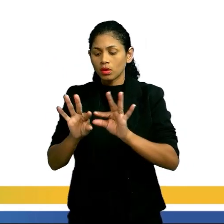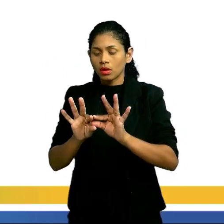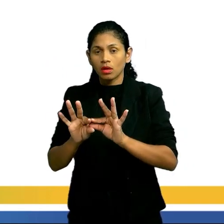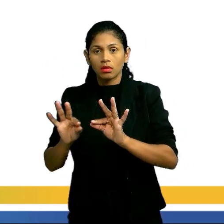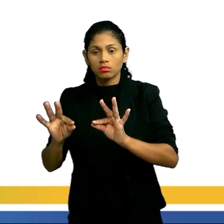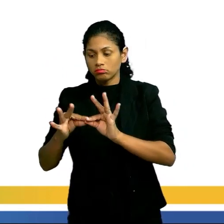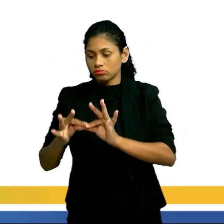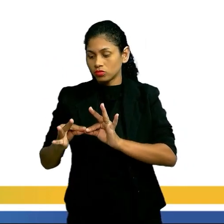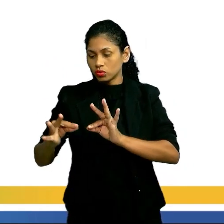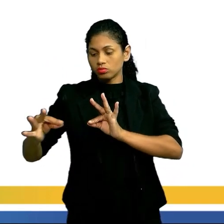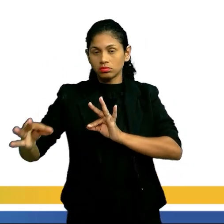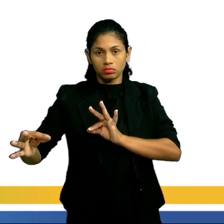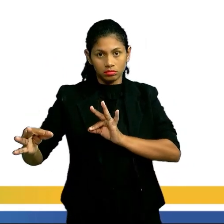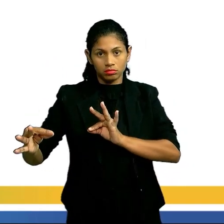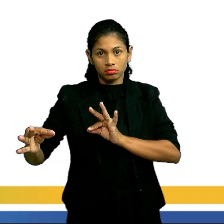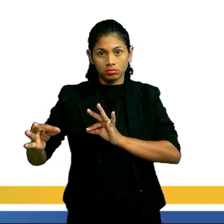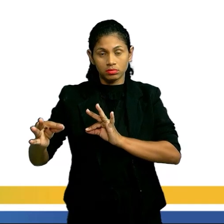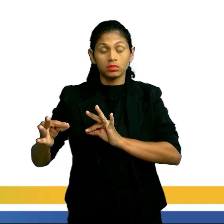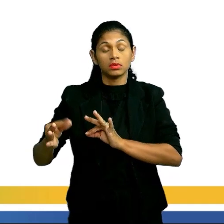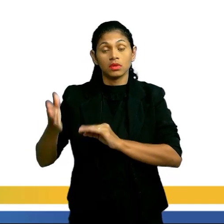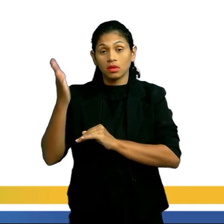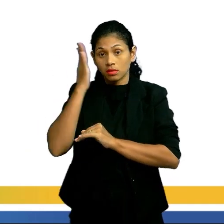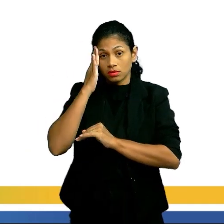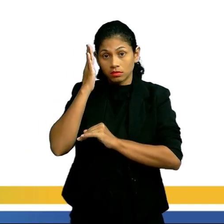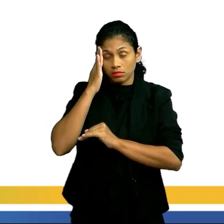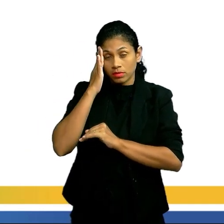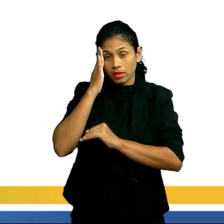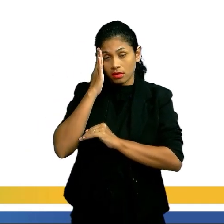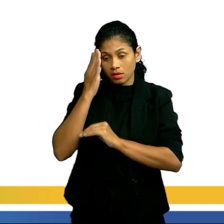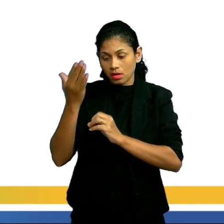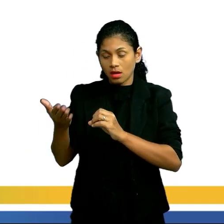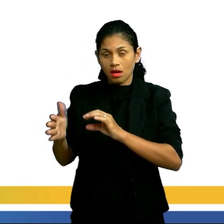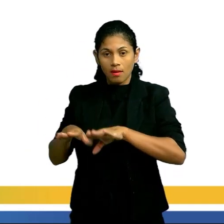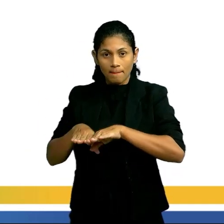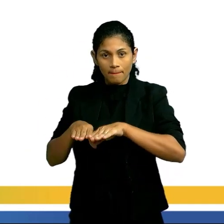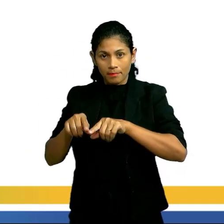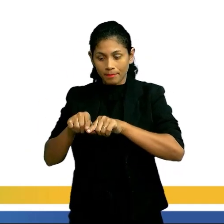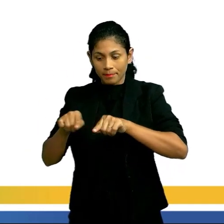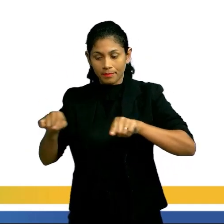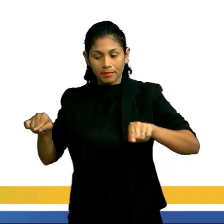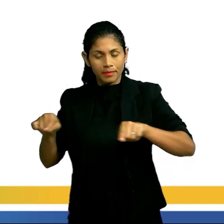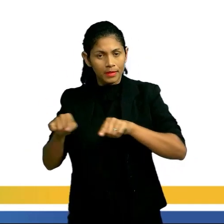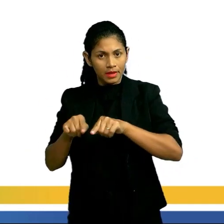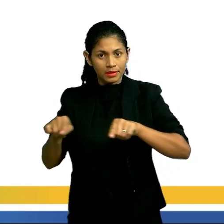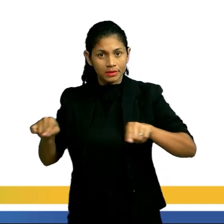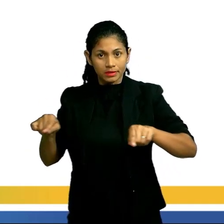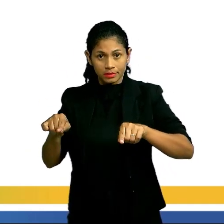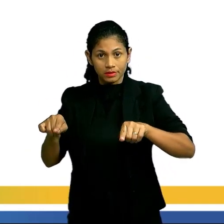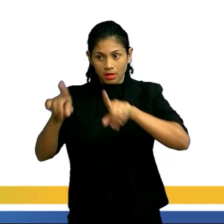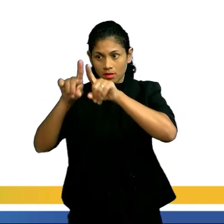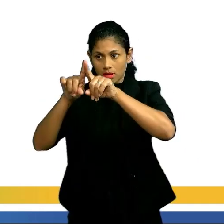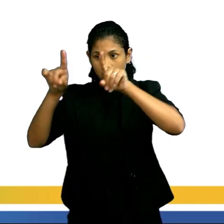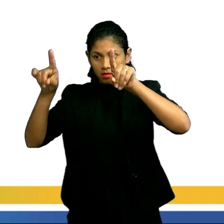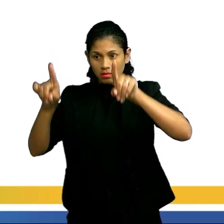Ok? Porque nós sabemos que essa pirâmide é de base quadrada, então os seus lados têm a mesma medida. E aí é só tirar a